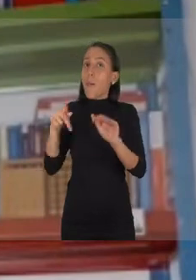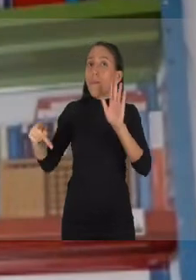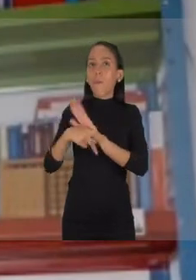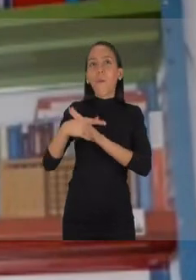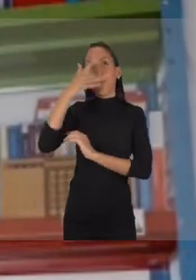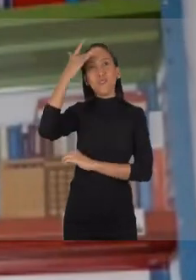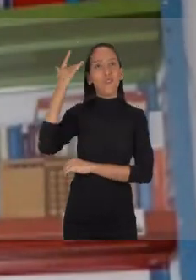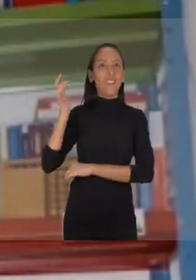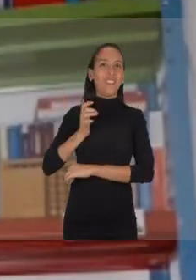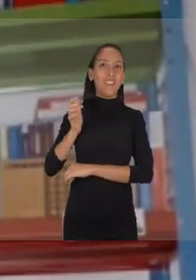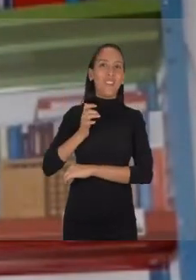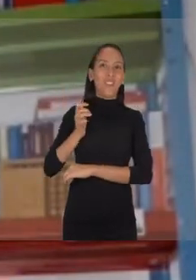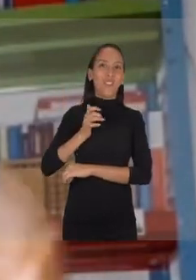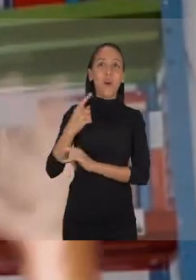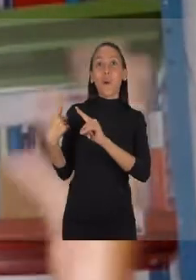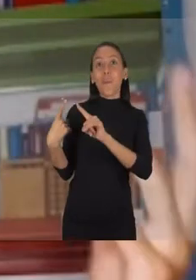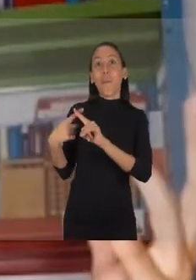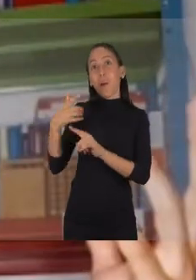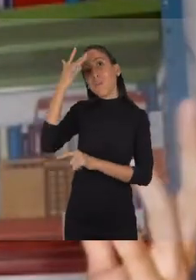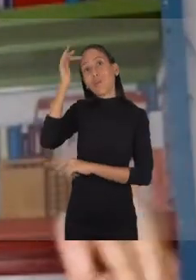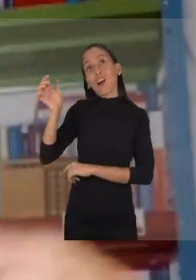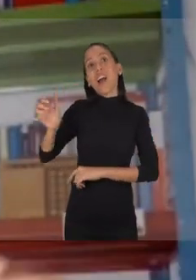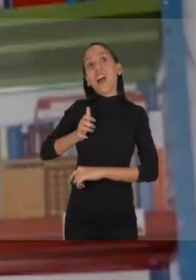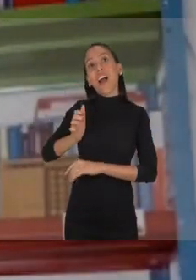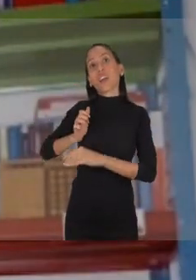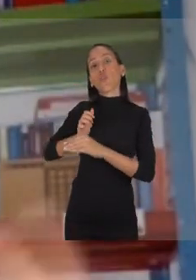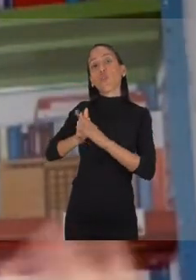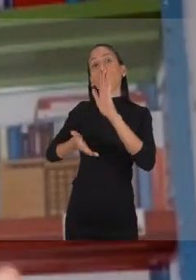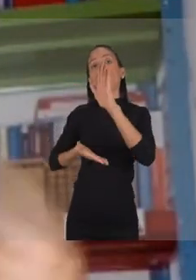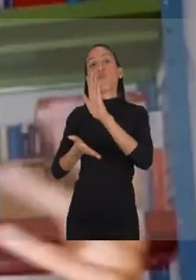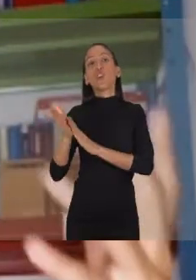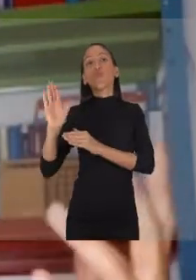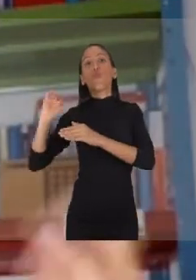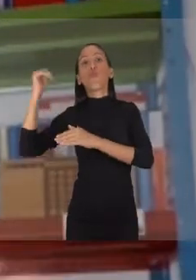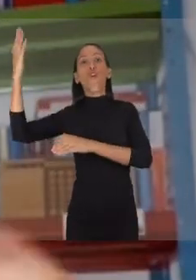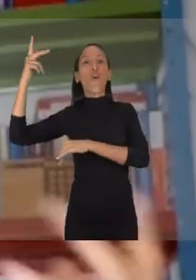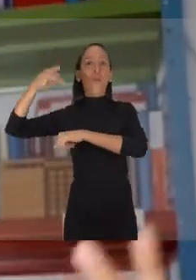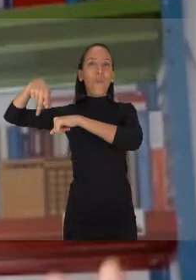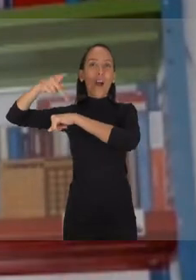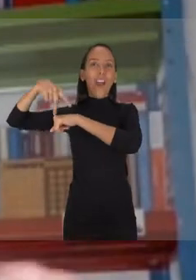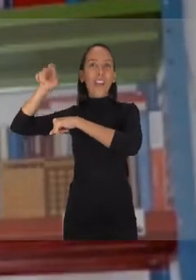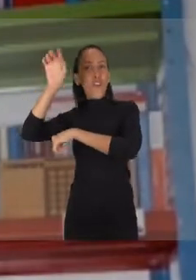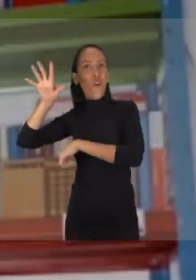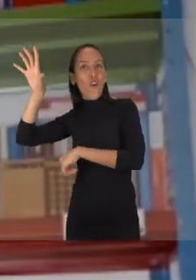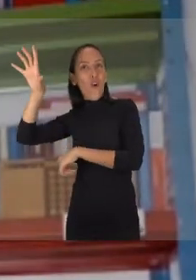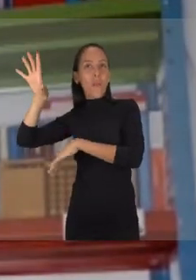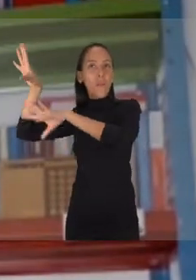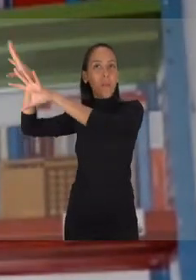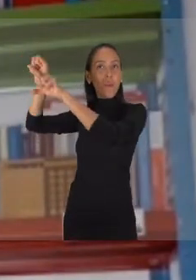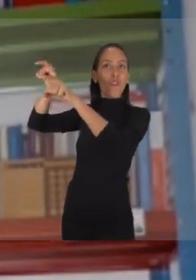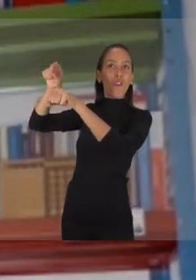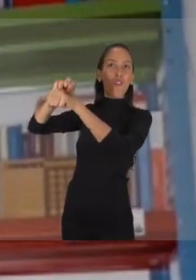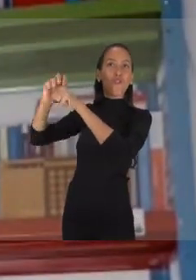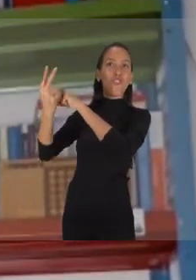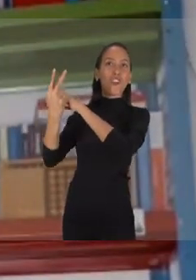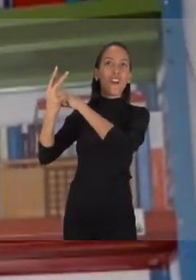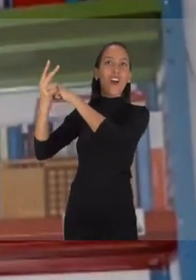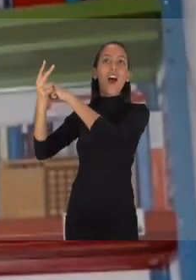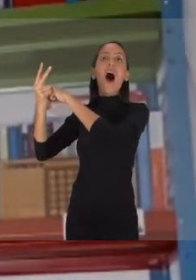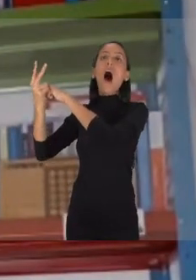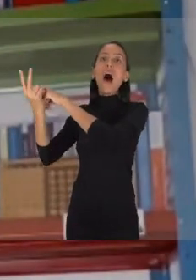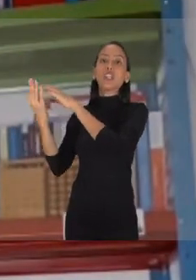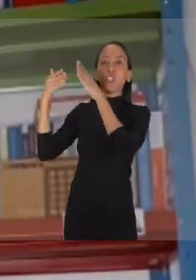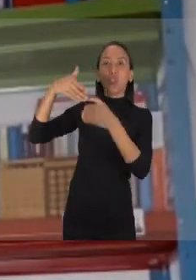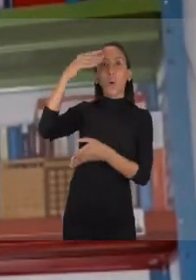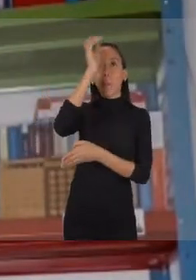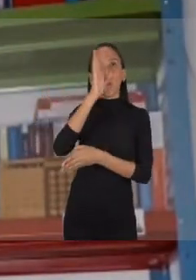né? Como uma doença dos ricos que tiveram a oportunidade de viajar para fora, viajar para a Europa, que retornaram trazendo o vírus. Tanto